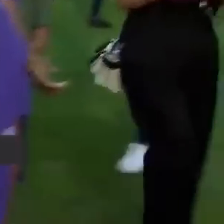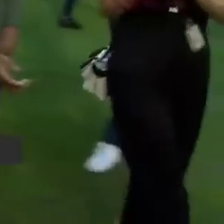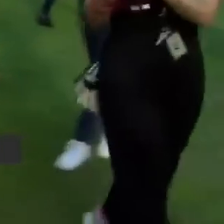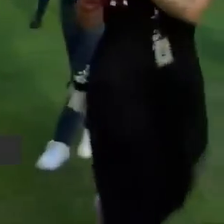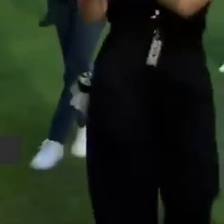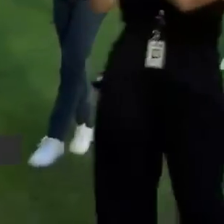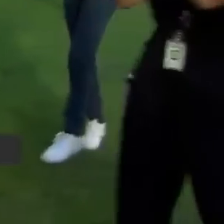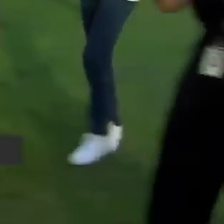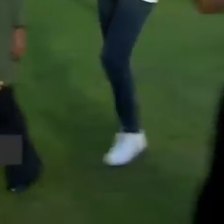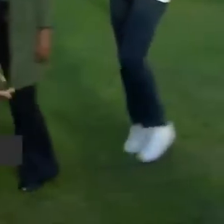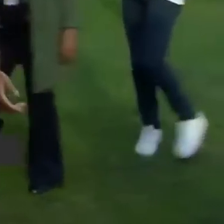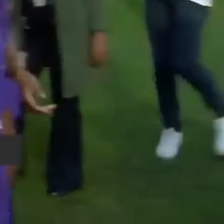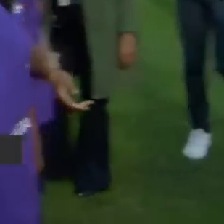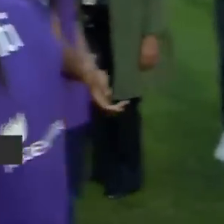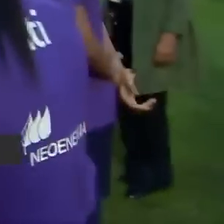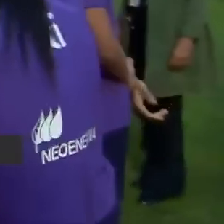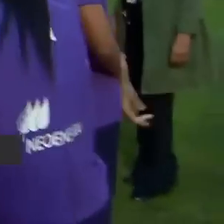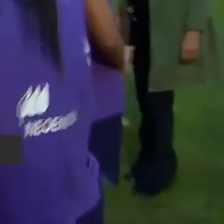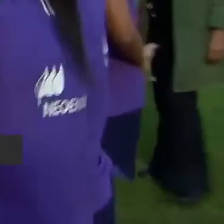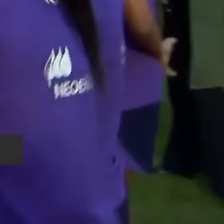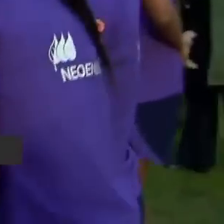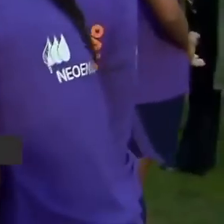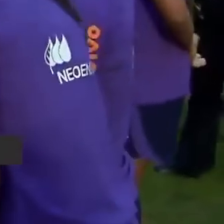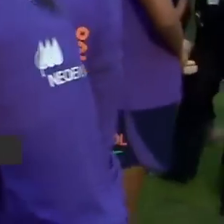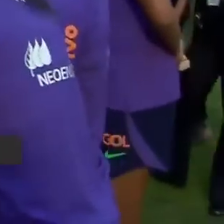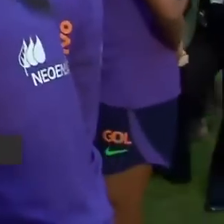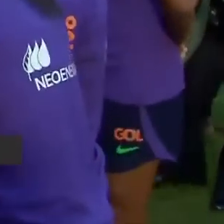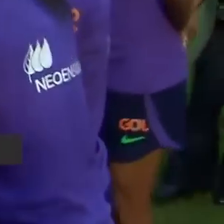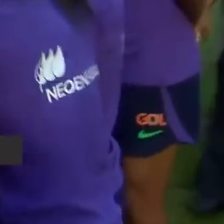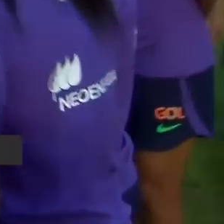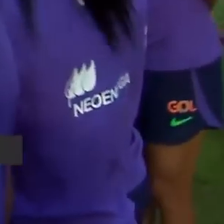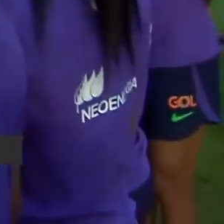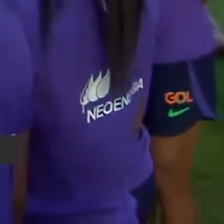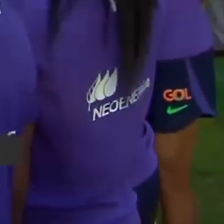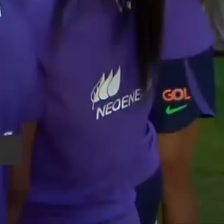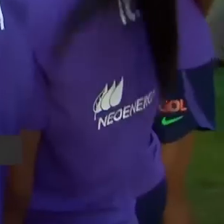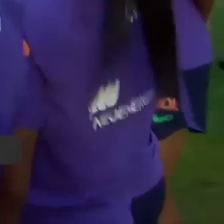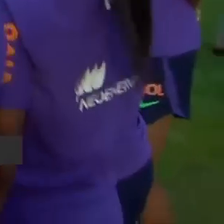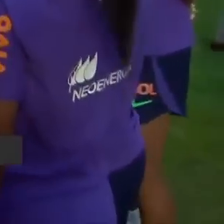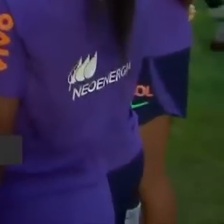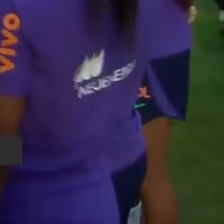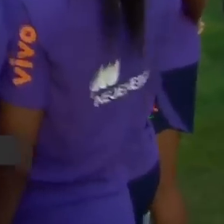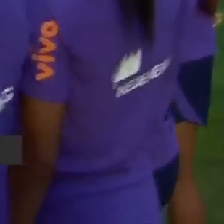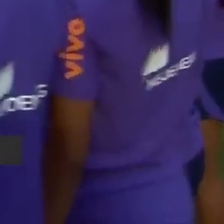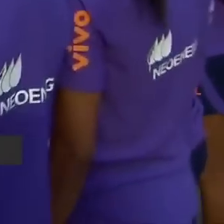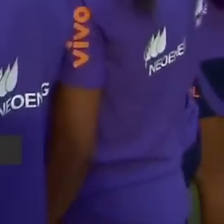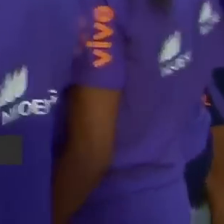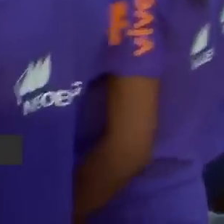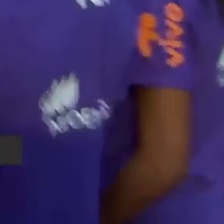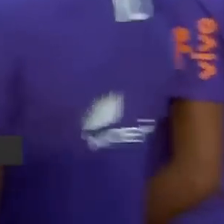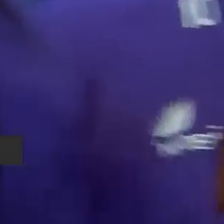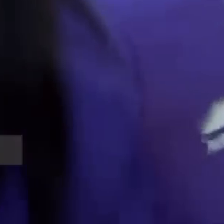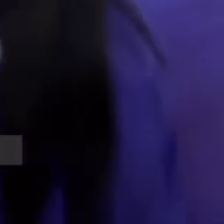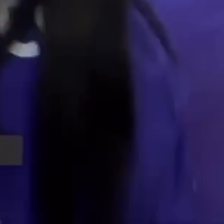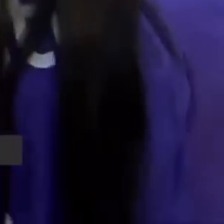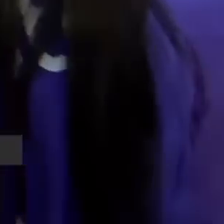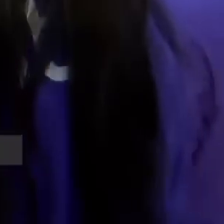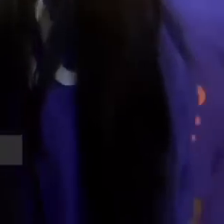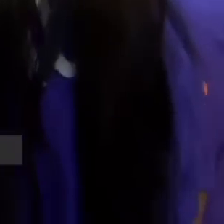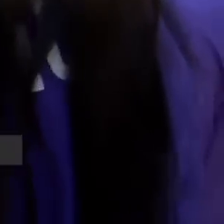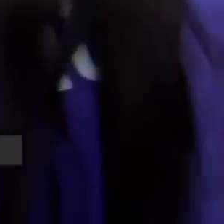Licença, galera, sai da frente. Tem que aparecer o presidente, não é